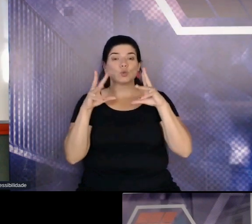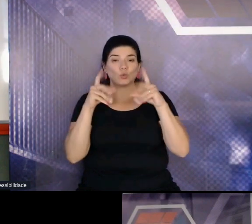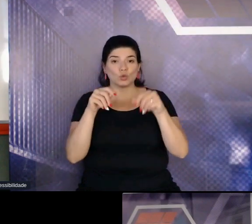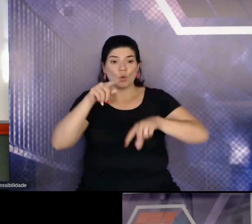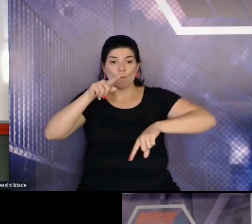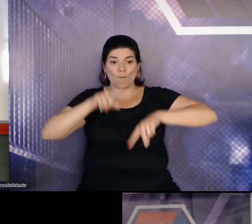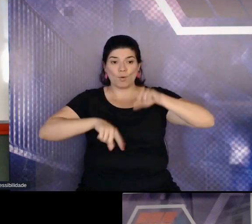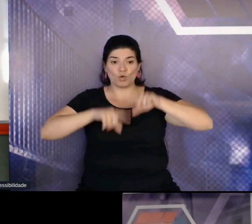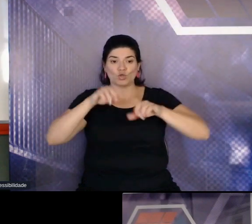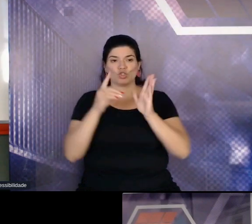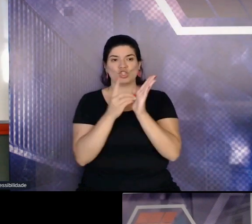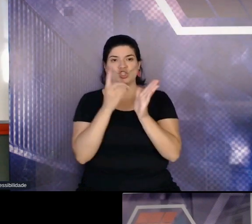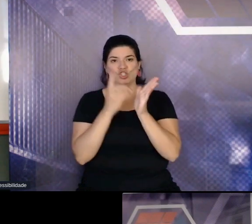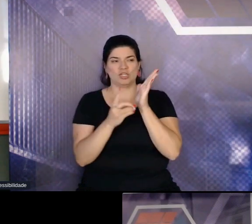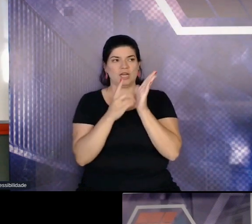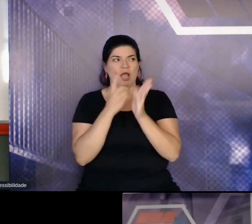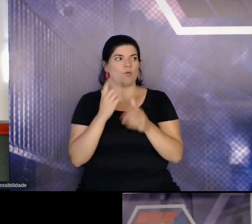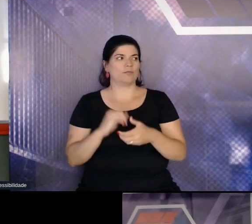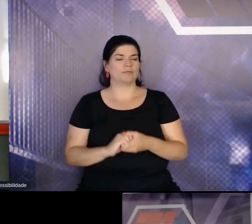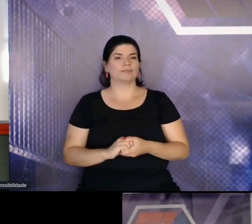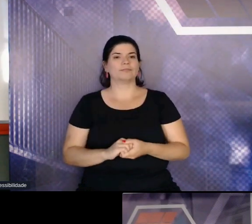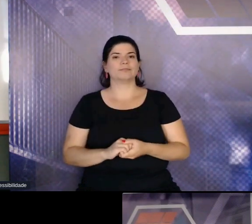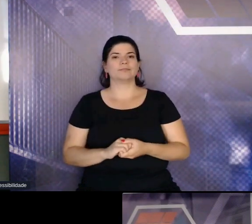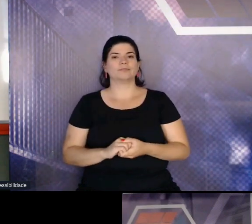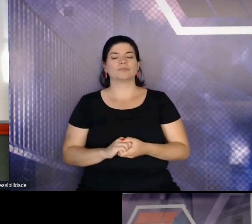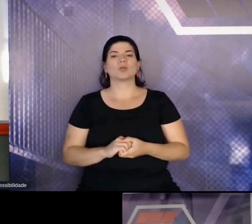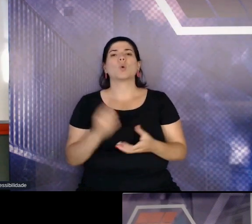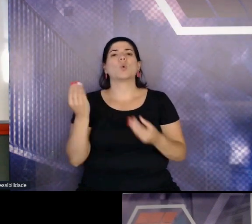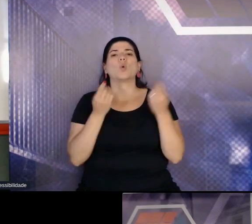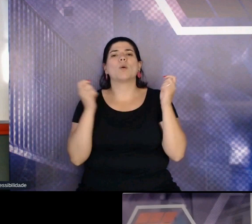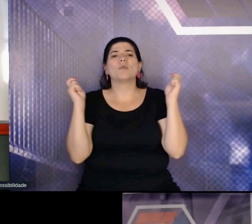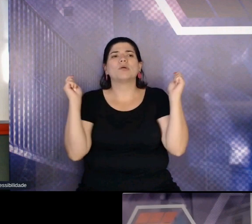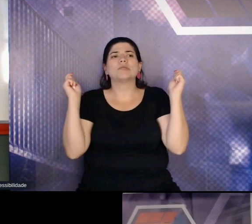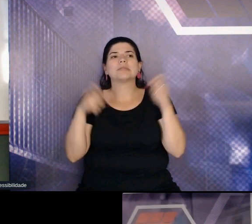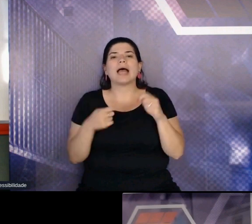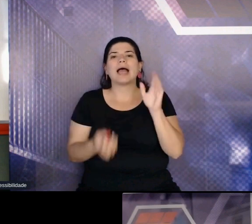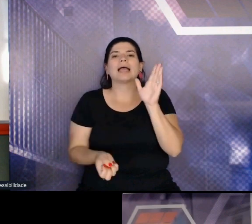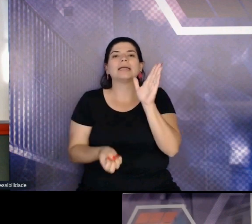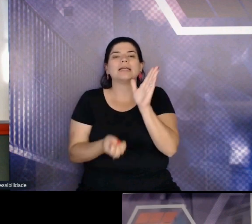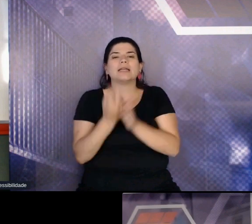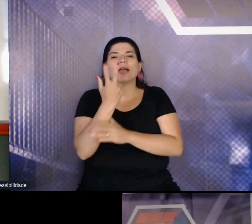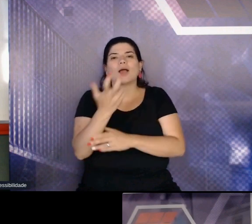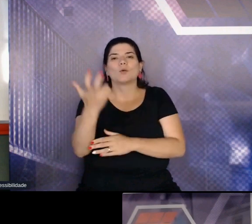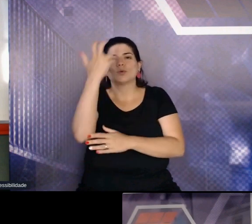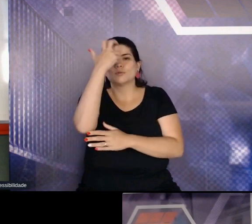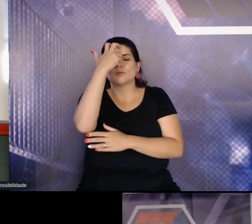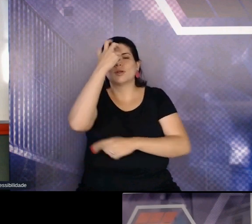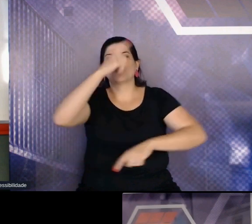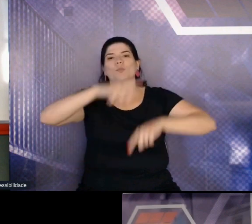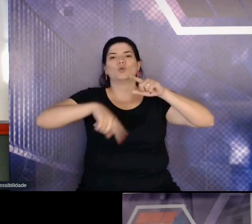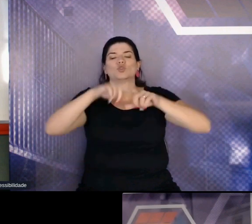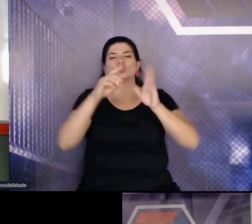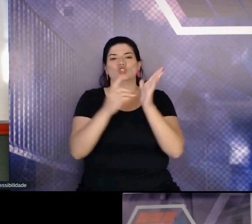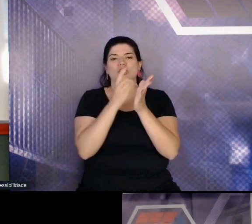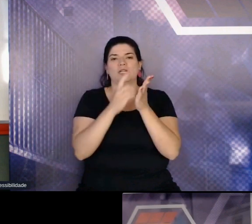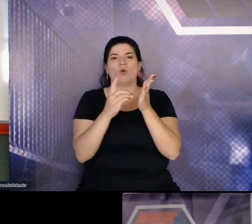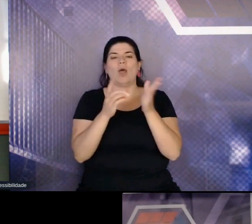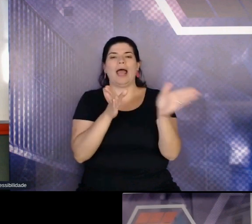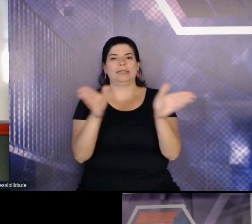produtos digitais, como que a gente pode criar uma cultura de produtos digitais